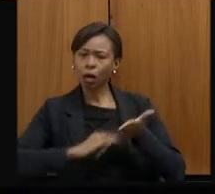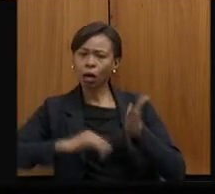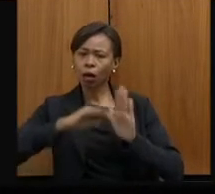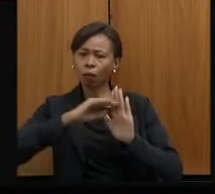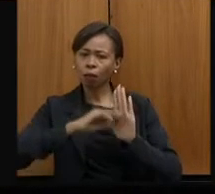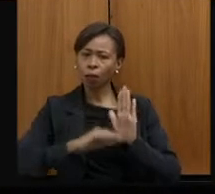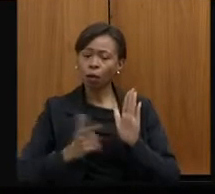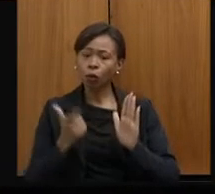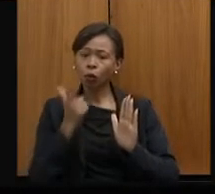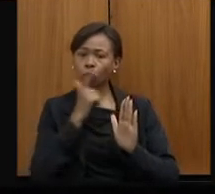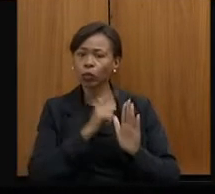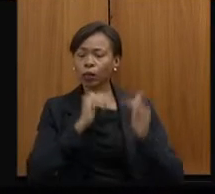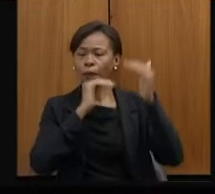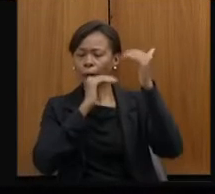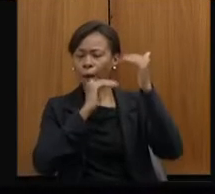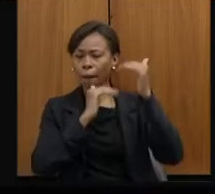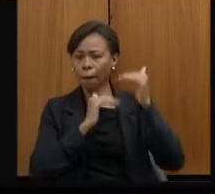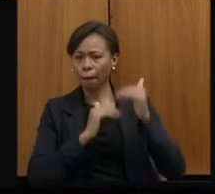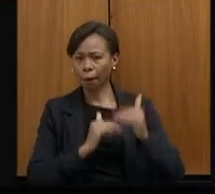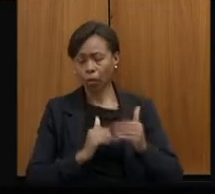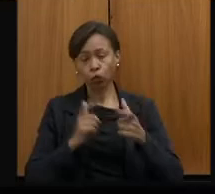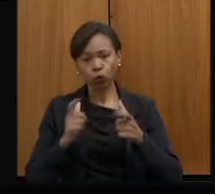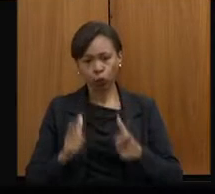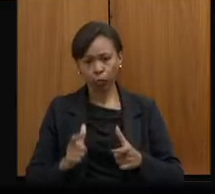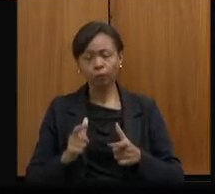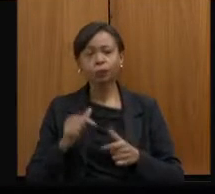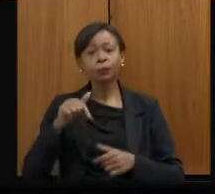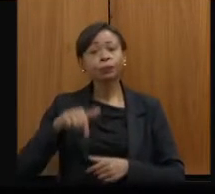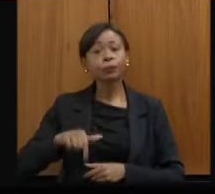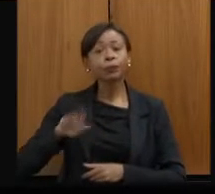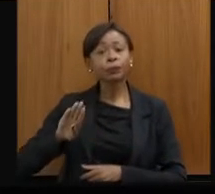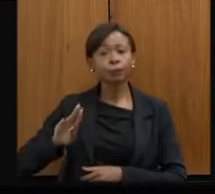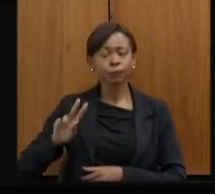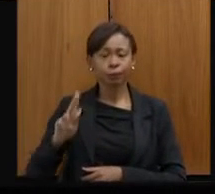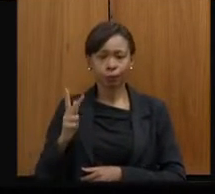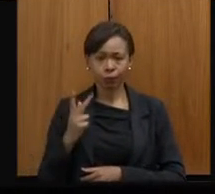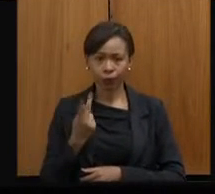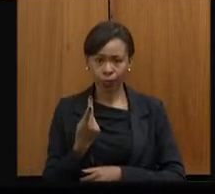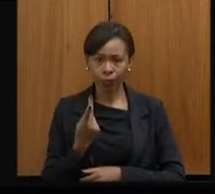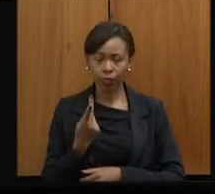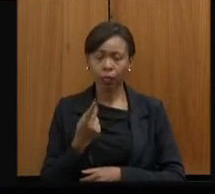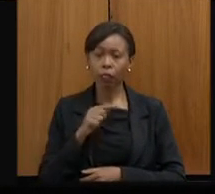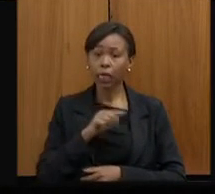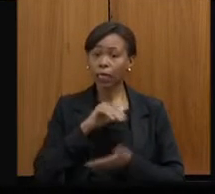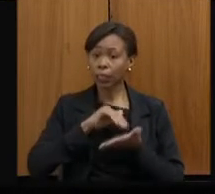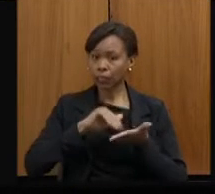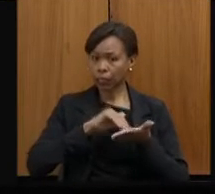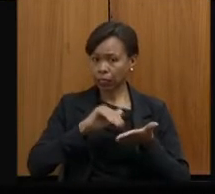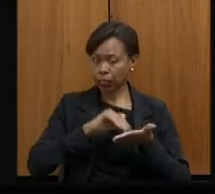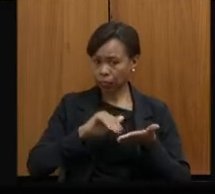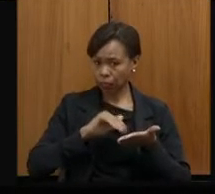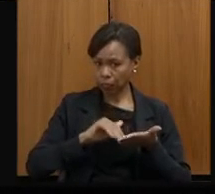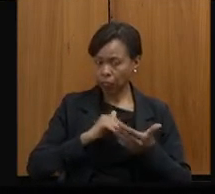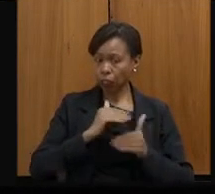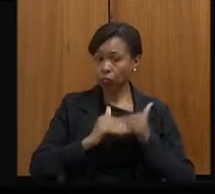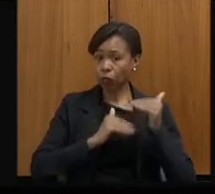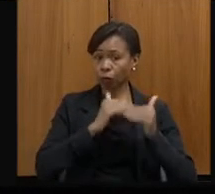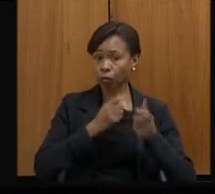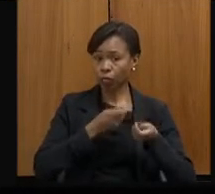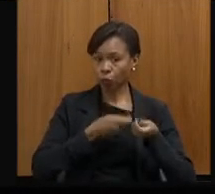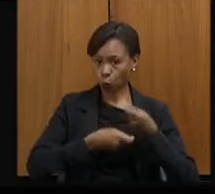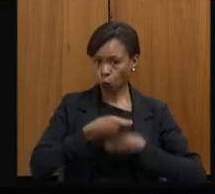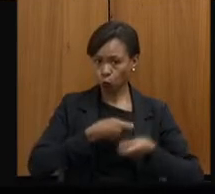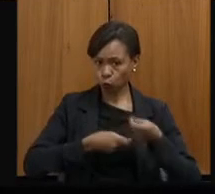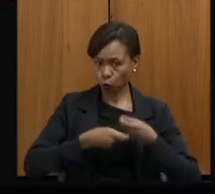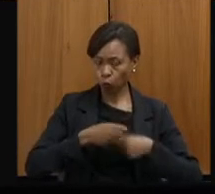local. Aqui na região metropolitana de Belo Horizonte, por meio da Secretaria de Estado de Desenvolvimento Econômico,